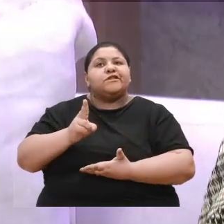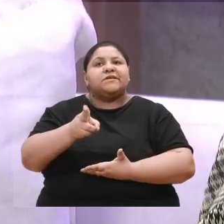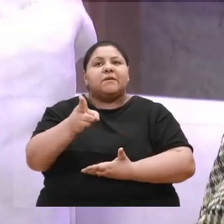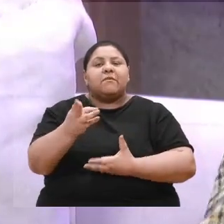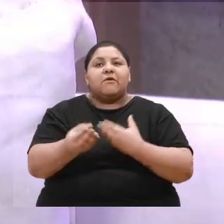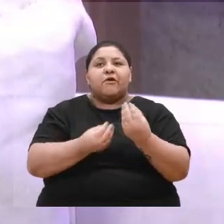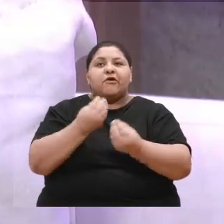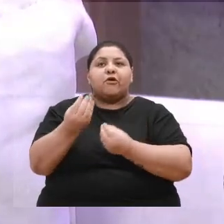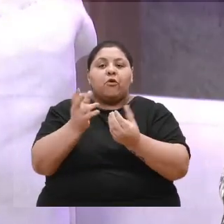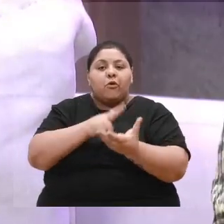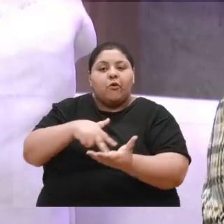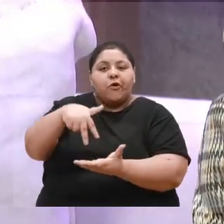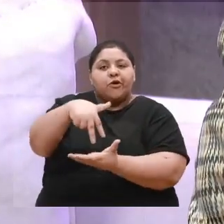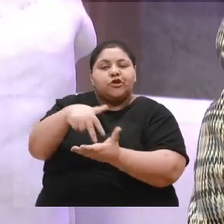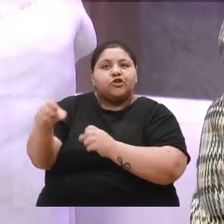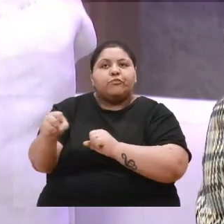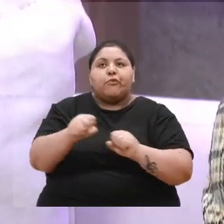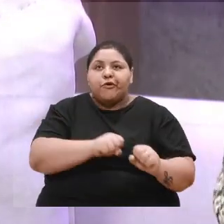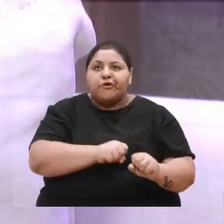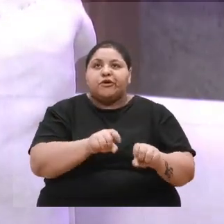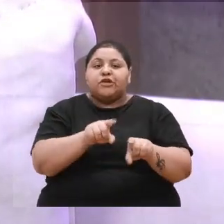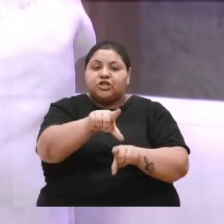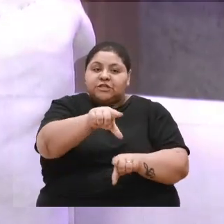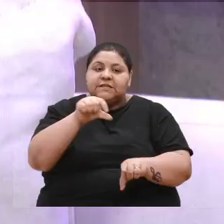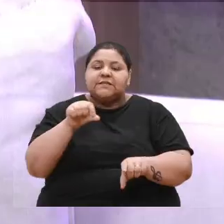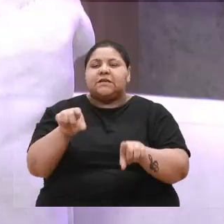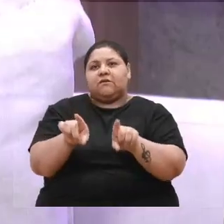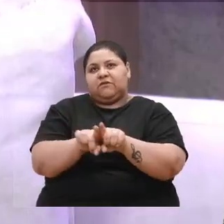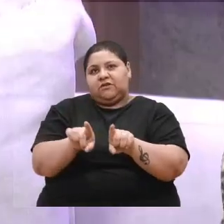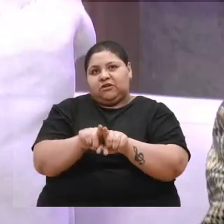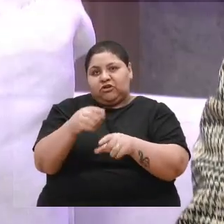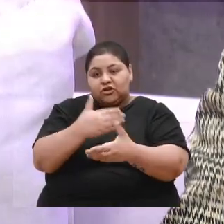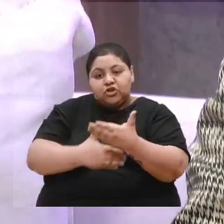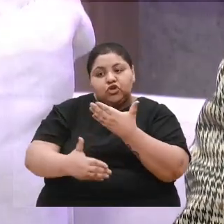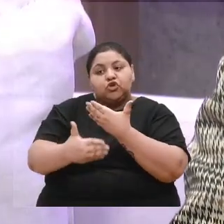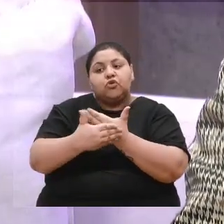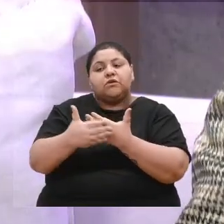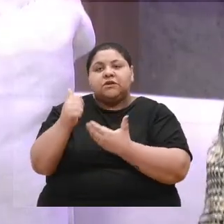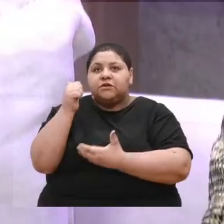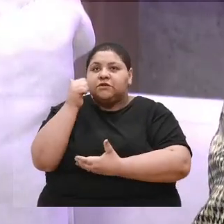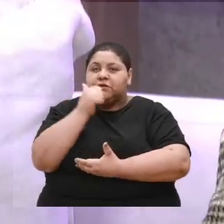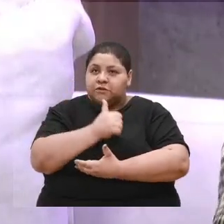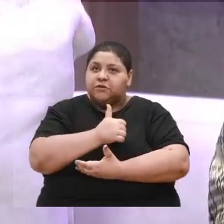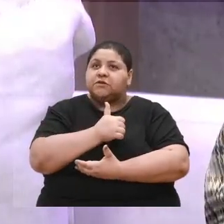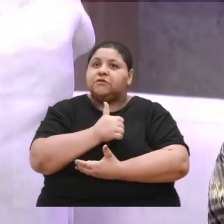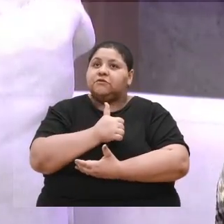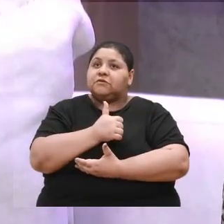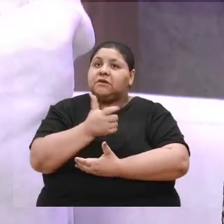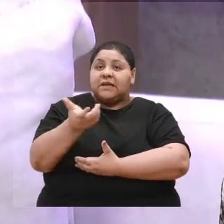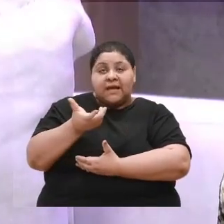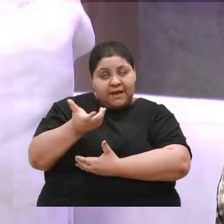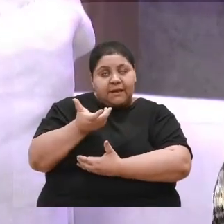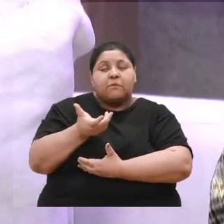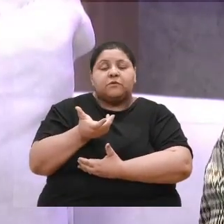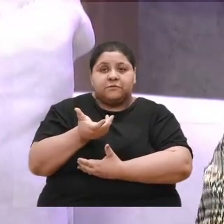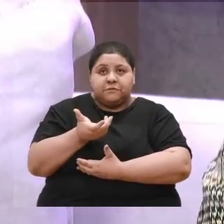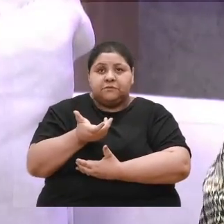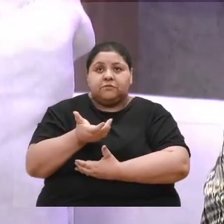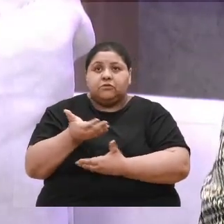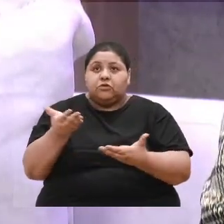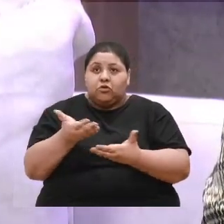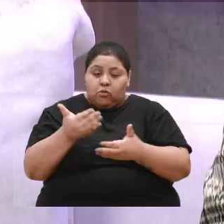se colocou no espaço de poder e de decisão, que todas nós buscamos,